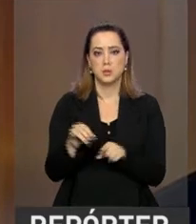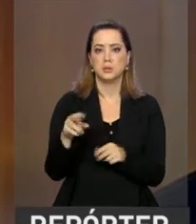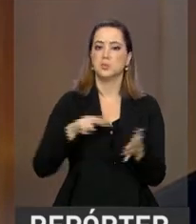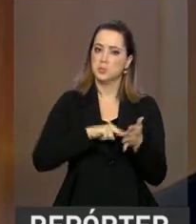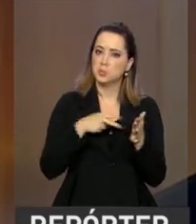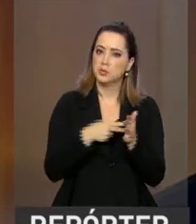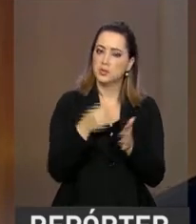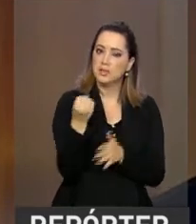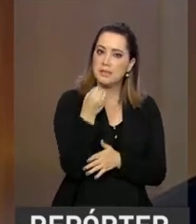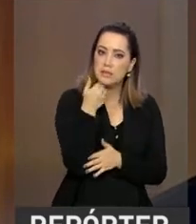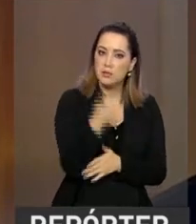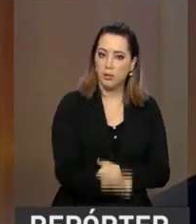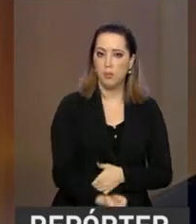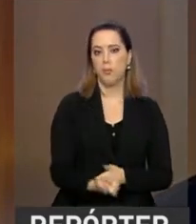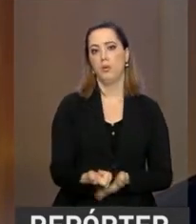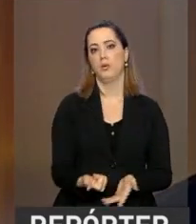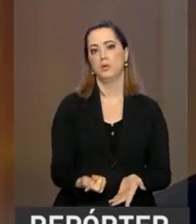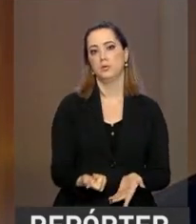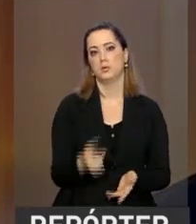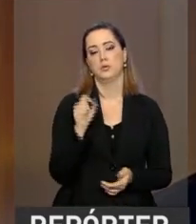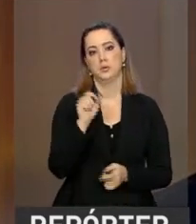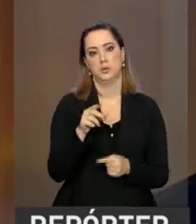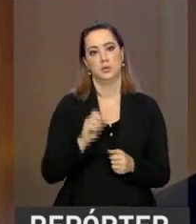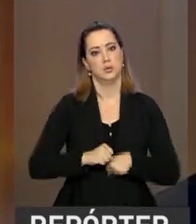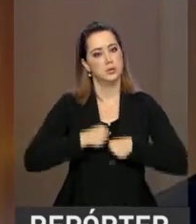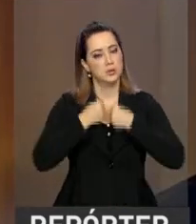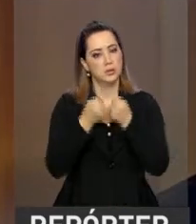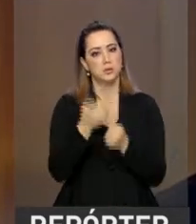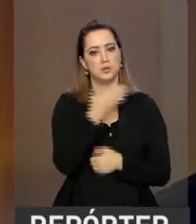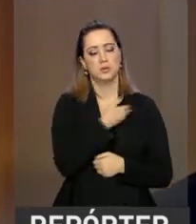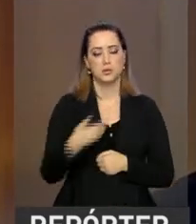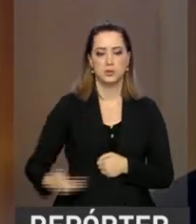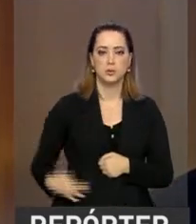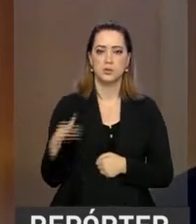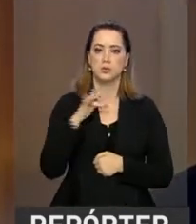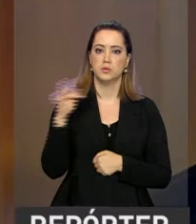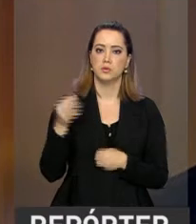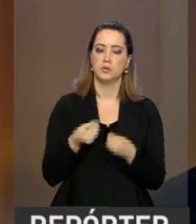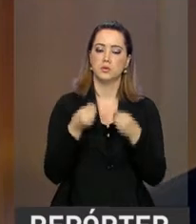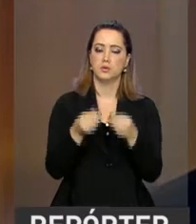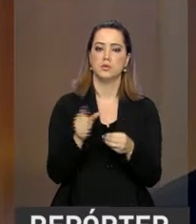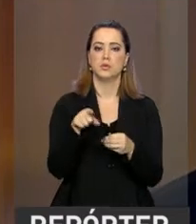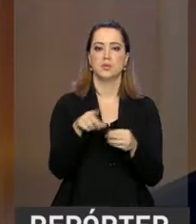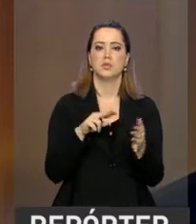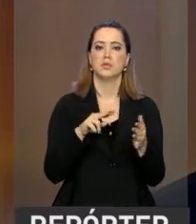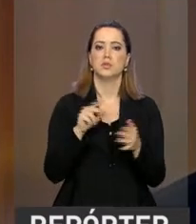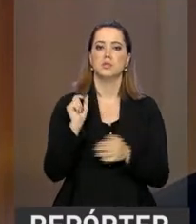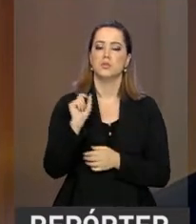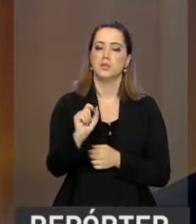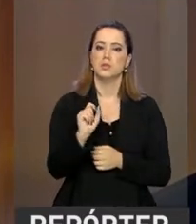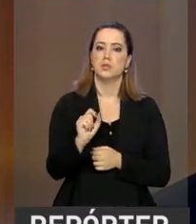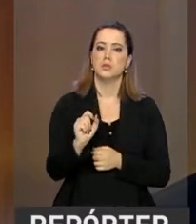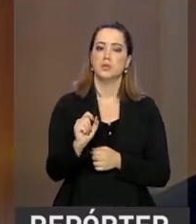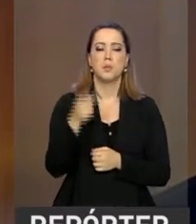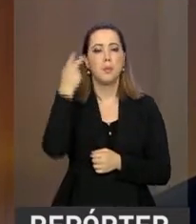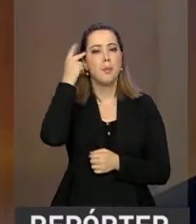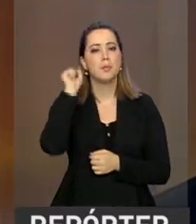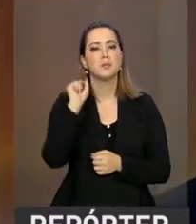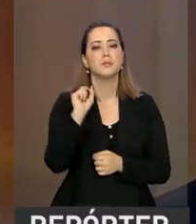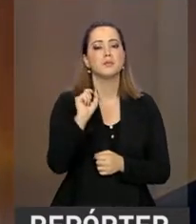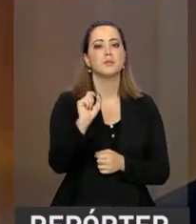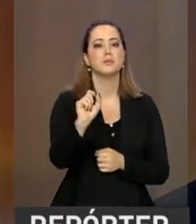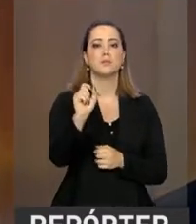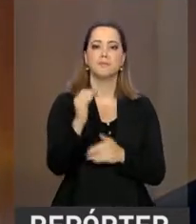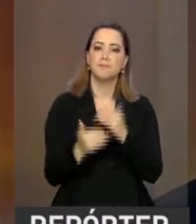né? Nesse esforço que o governo federal irá empreender no sentido de incentivar